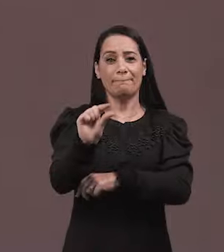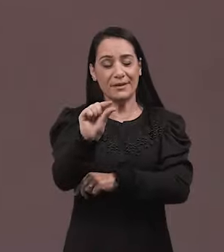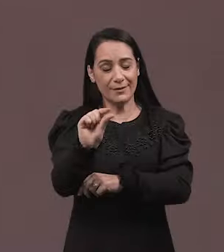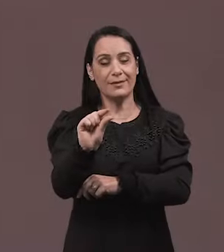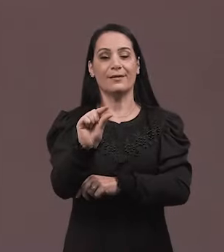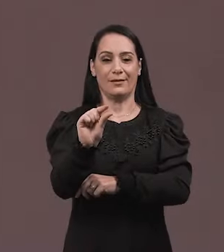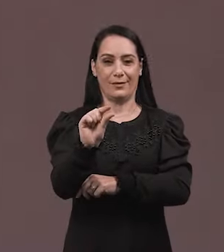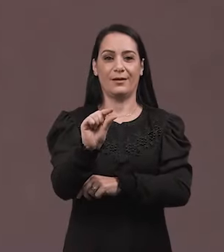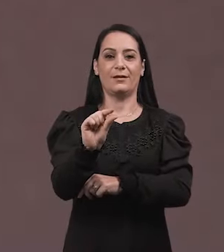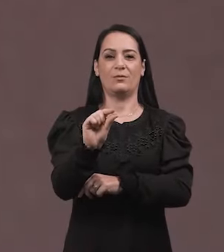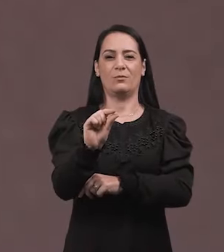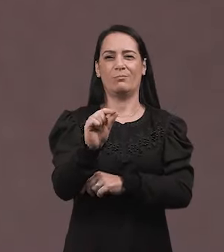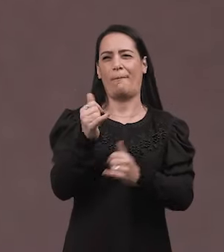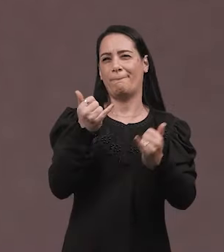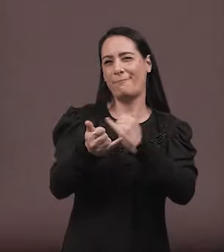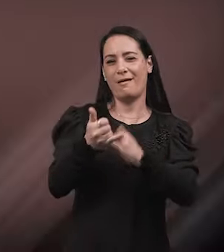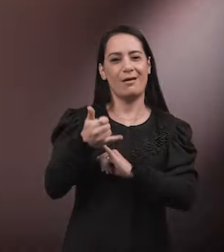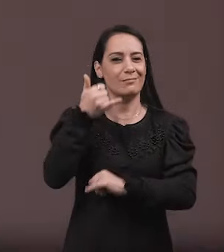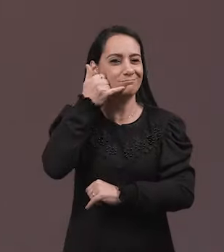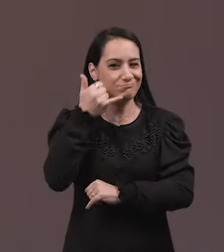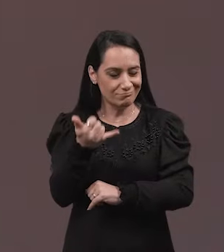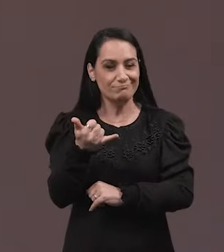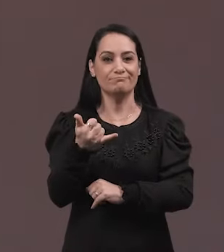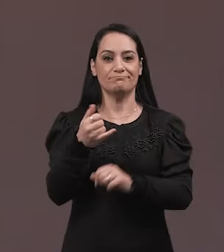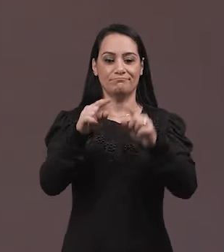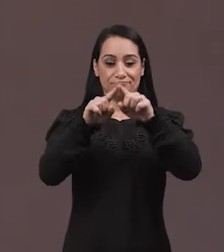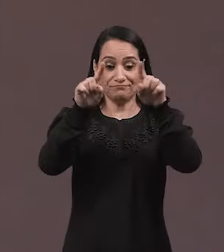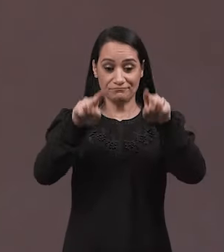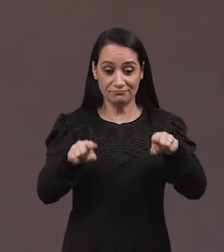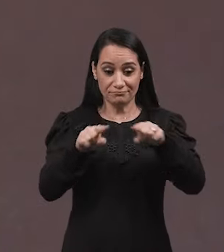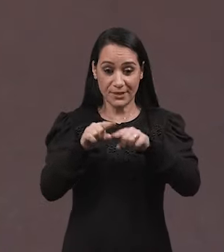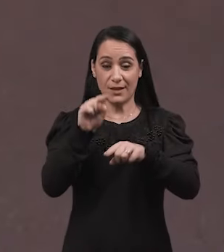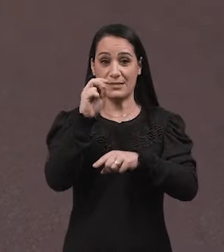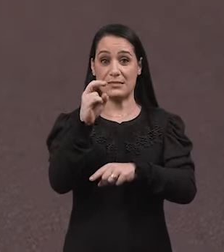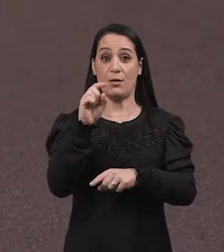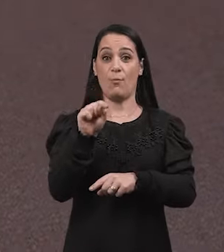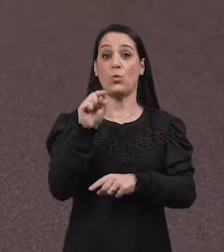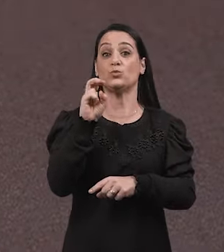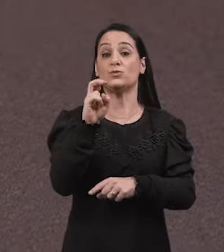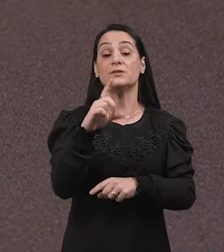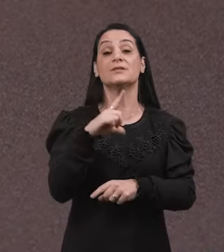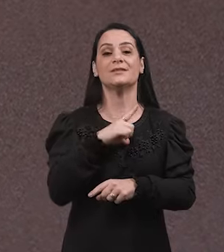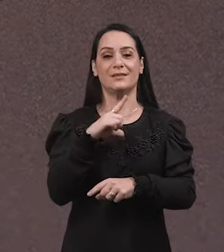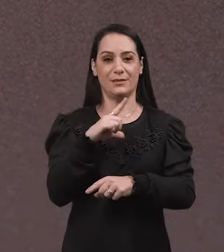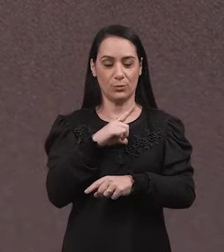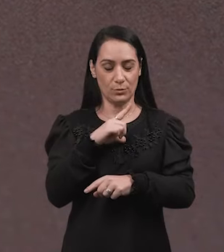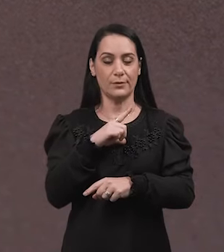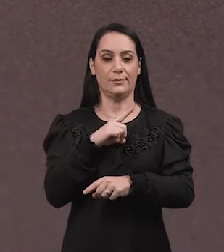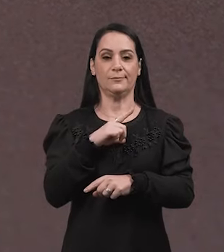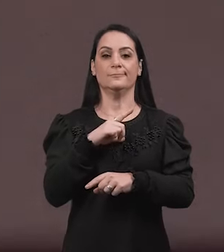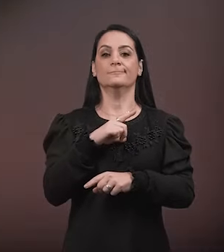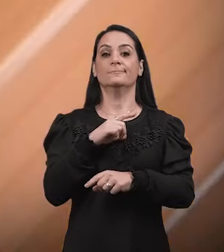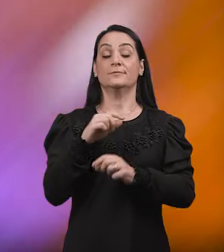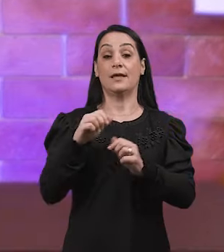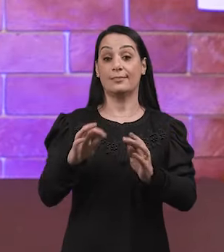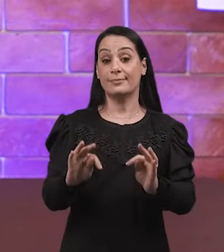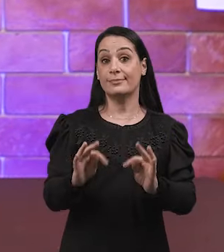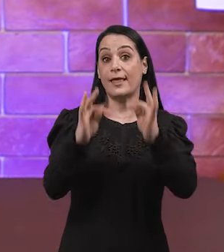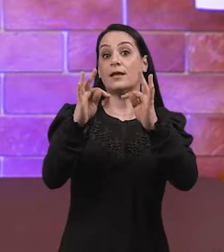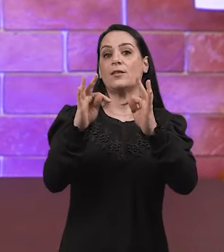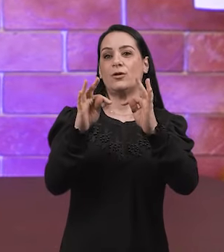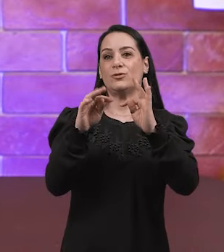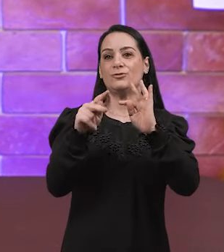é relativamente pequeno e tal qual um smartphone. Possui uma tela de 5.5 HD Touch Display, que utiliza